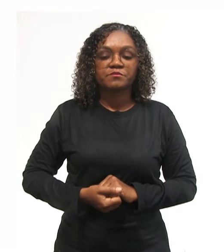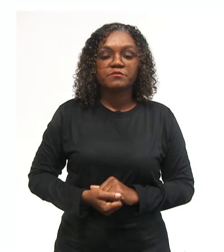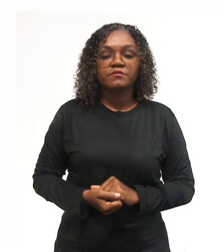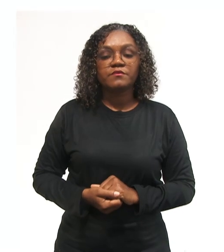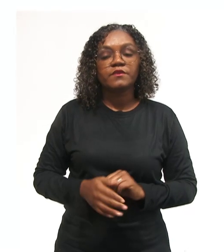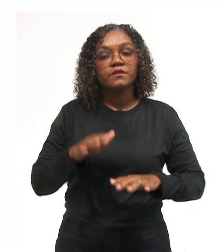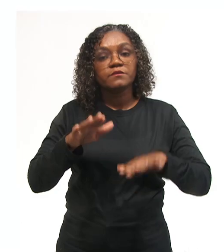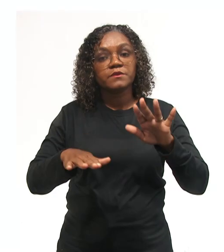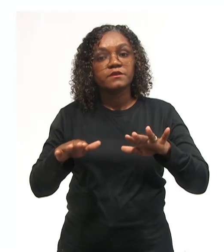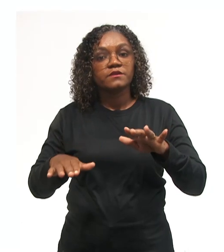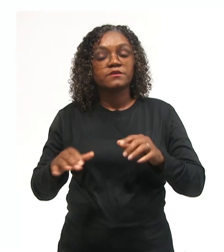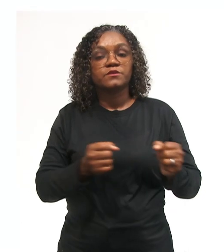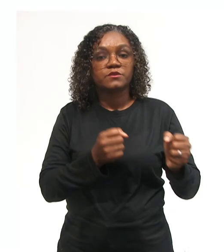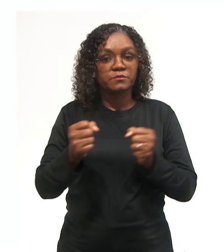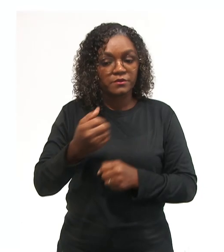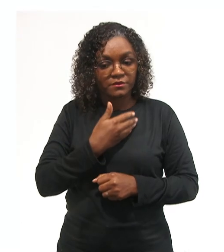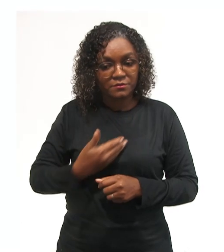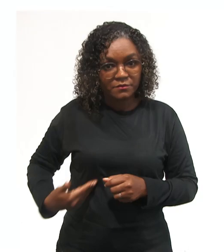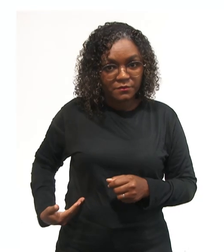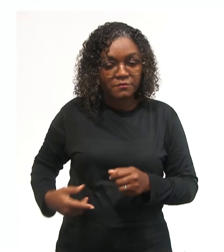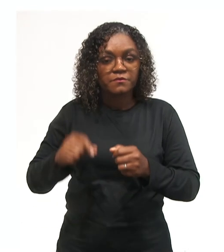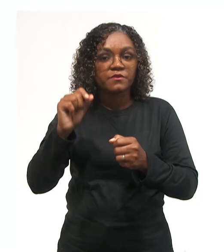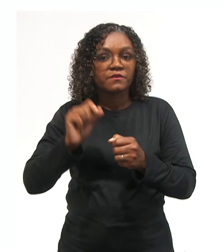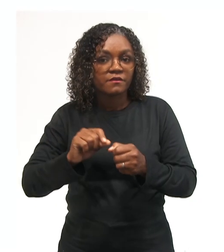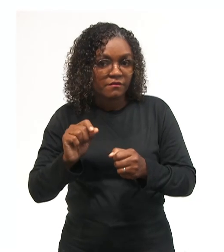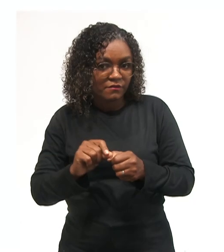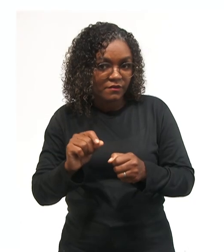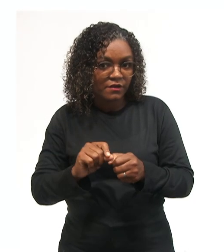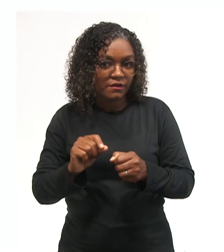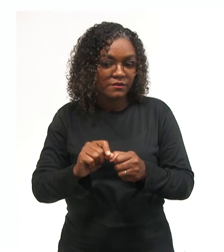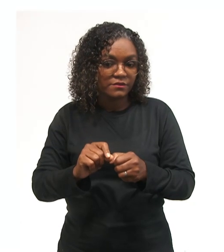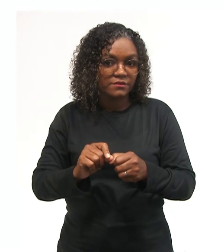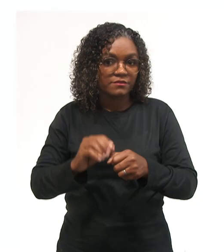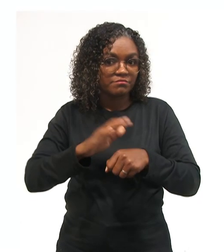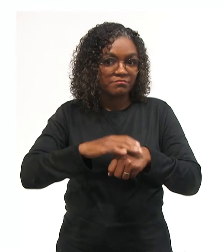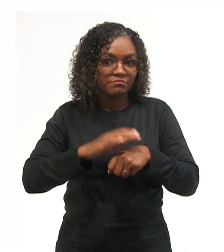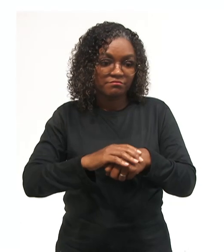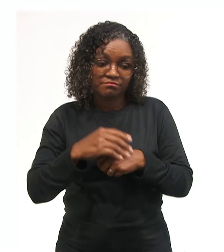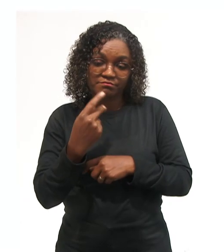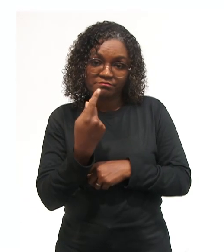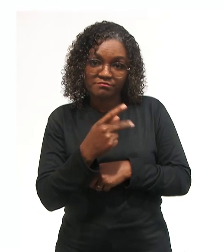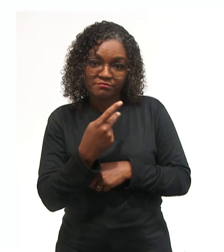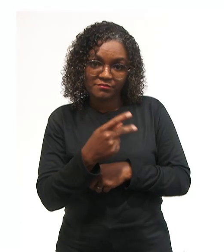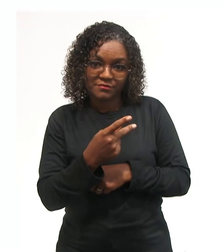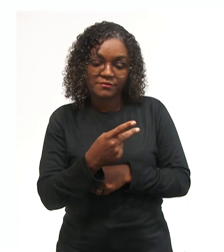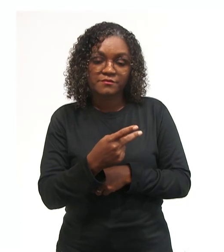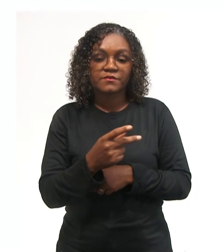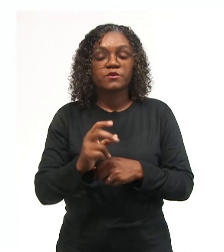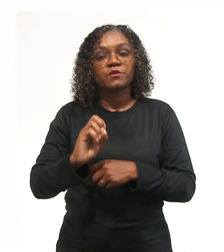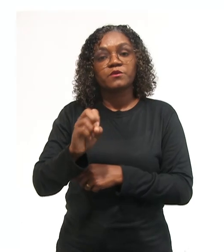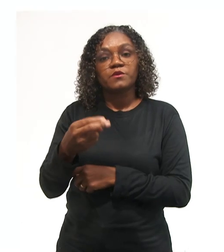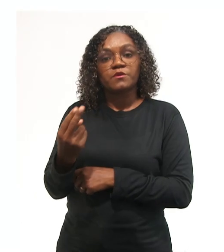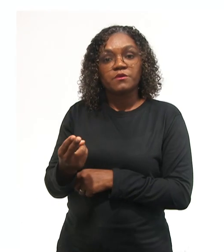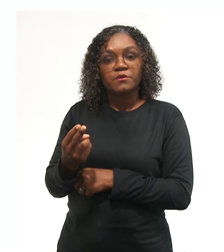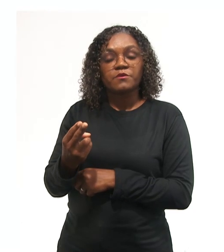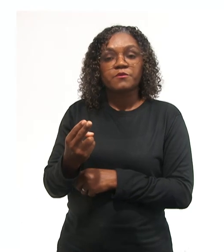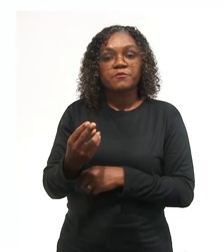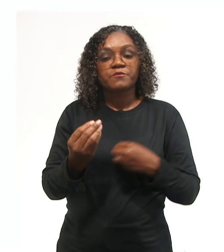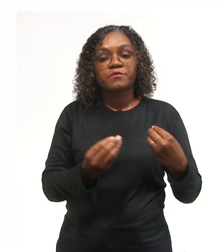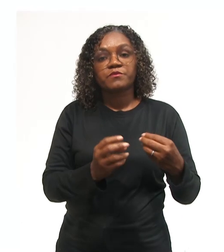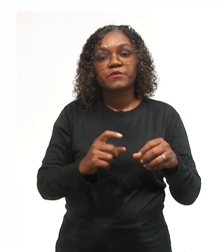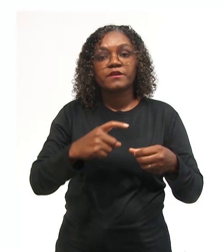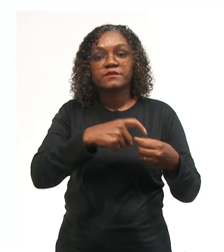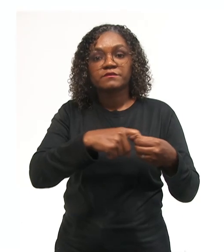mesmo, vai fazer a produção desse tipo de serviços, né, de produção de bens, ou ele vai passar